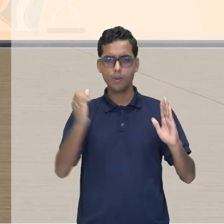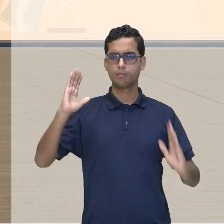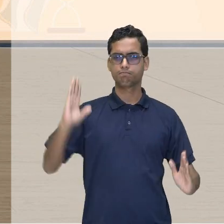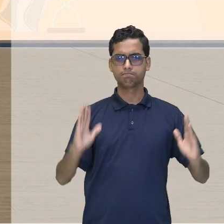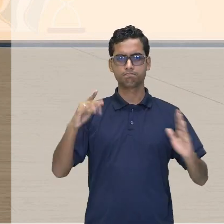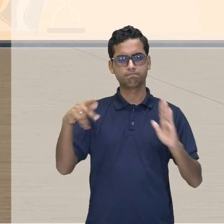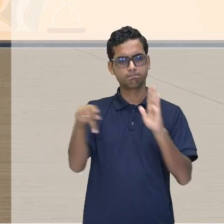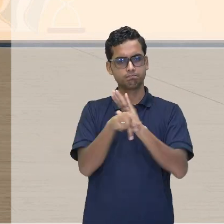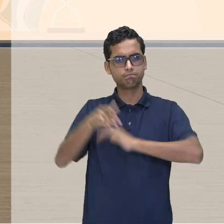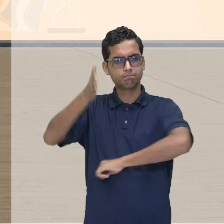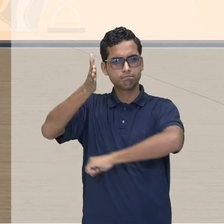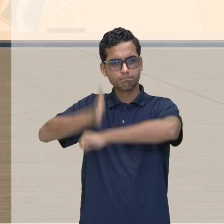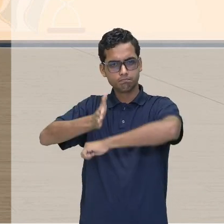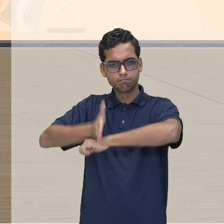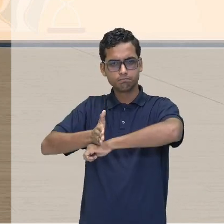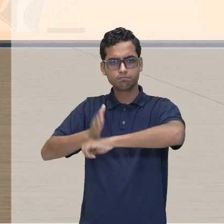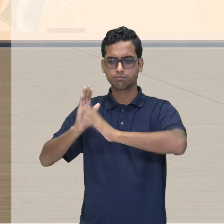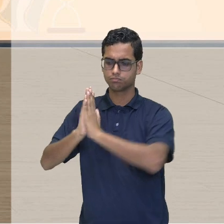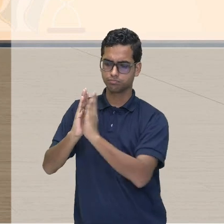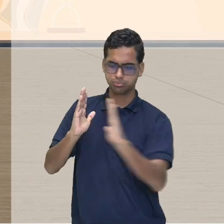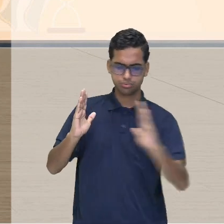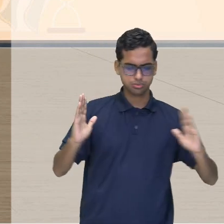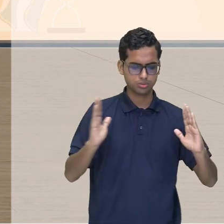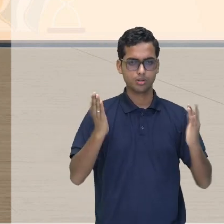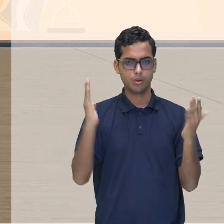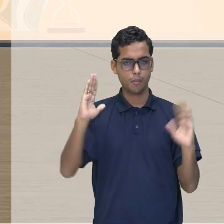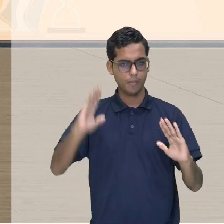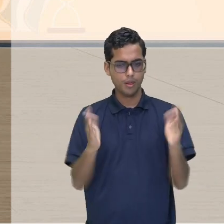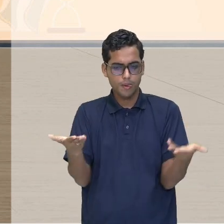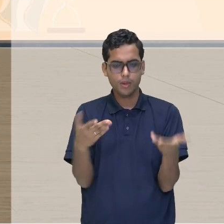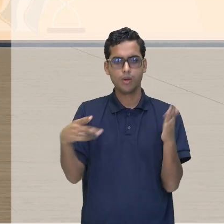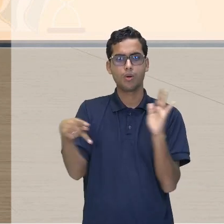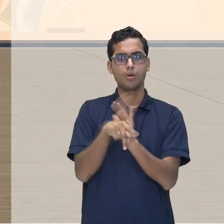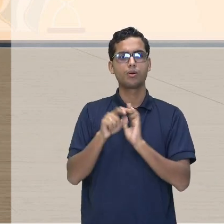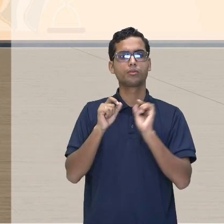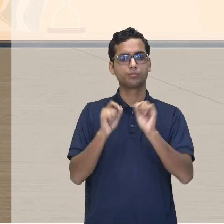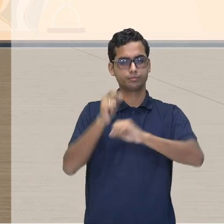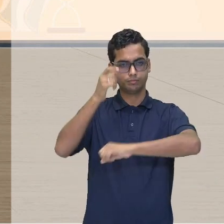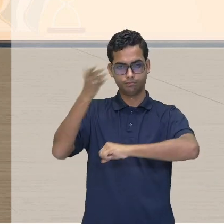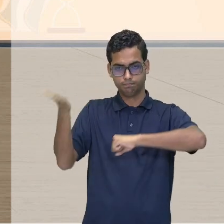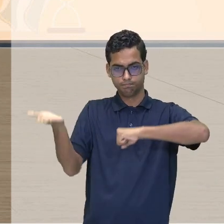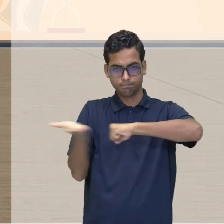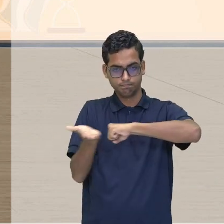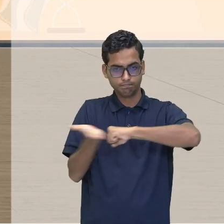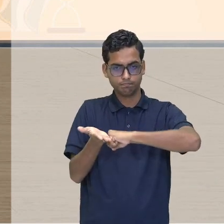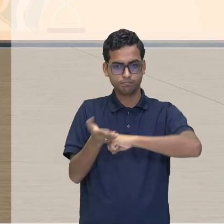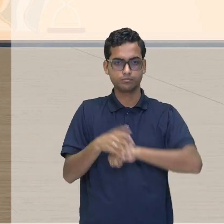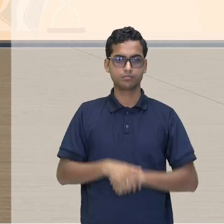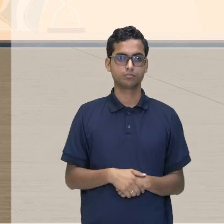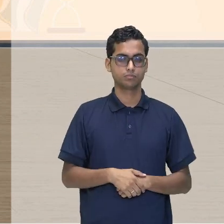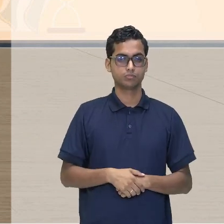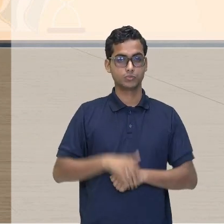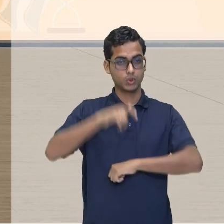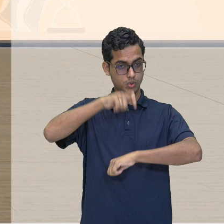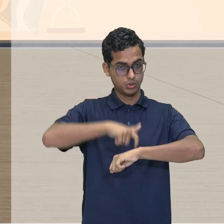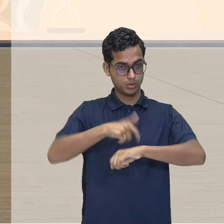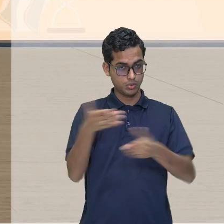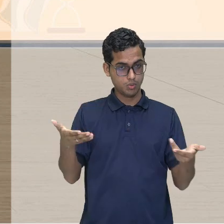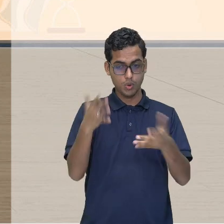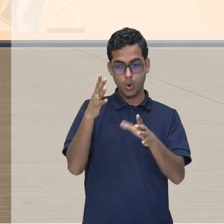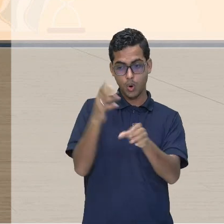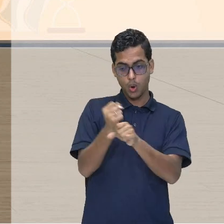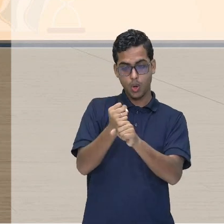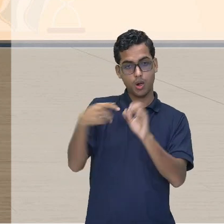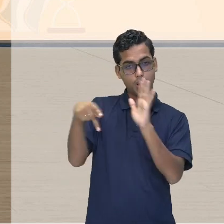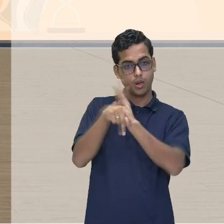para chegar no período contemporâneo, e que o nosso tempo hoje é regido pela contagem do tempo. Então vamos